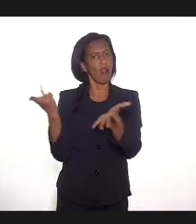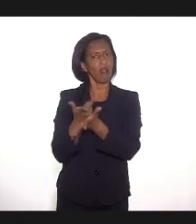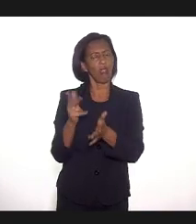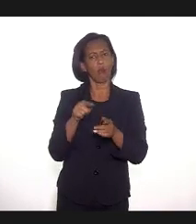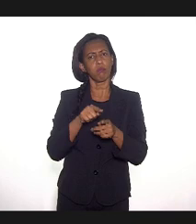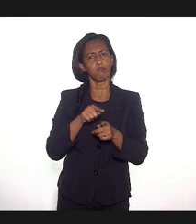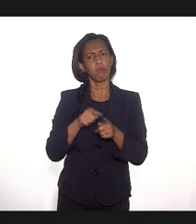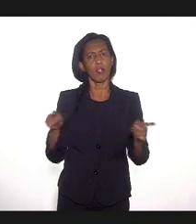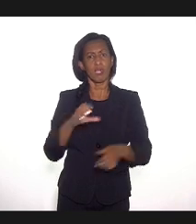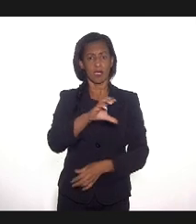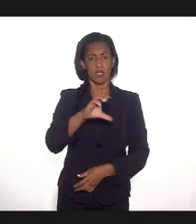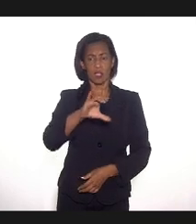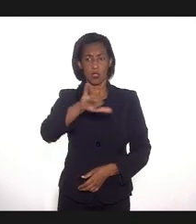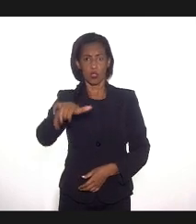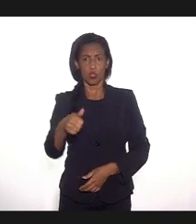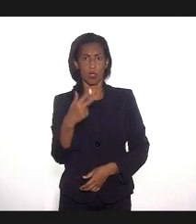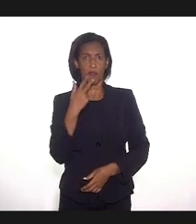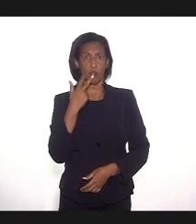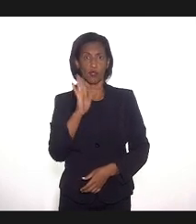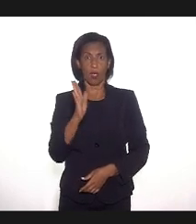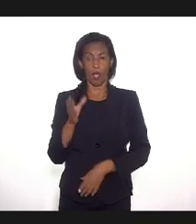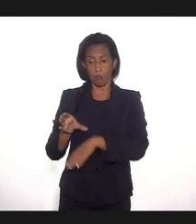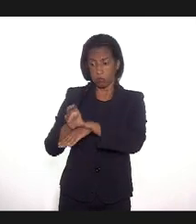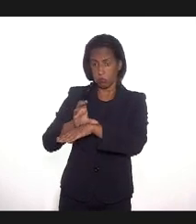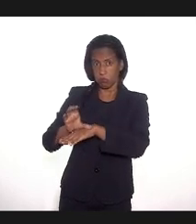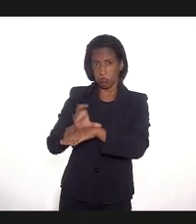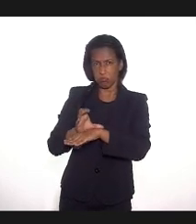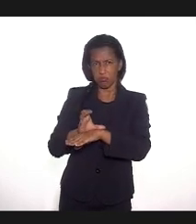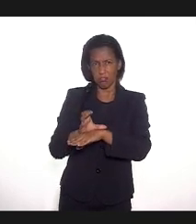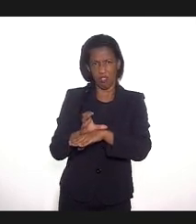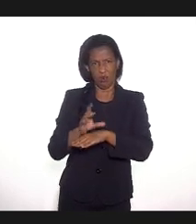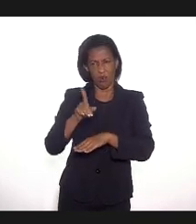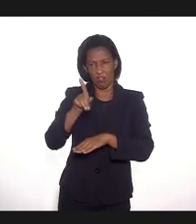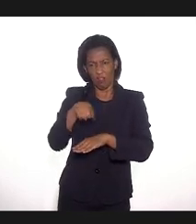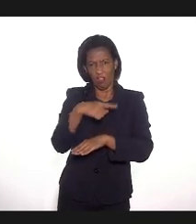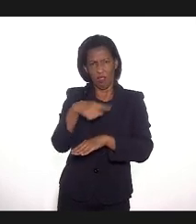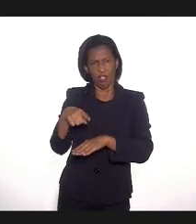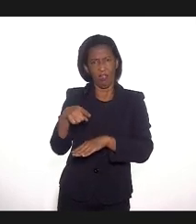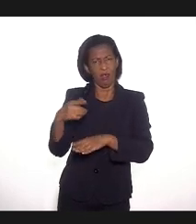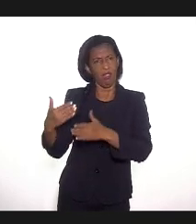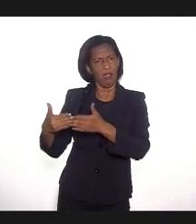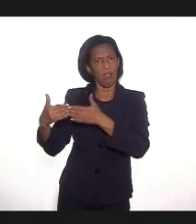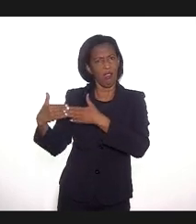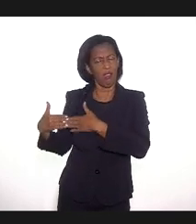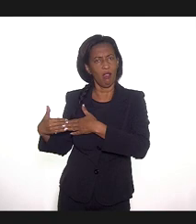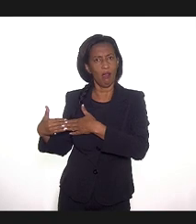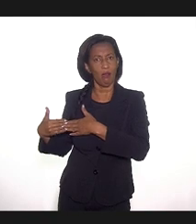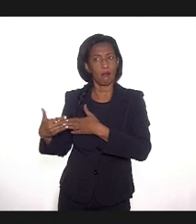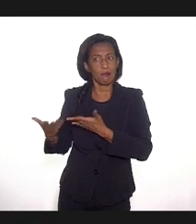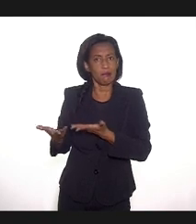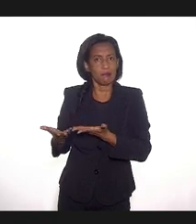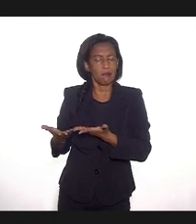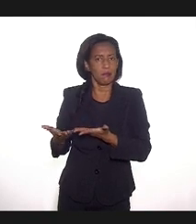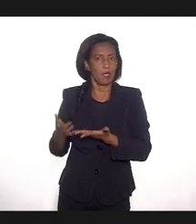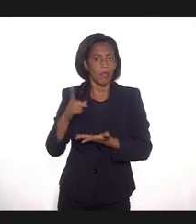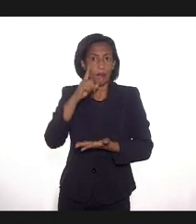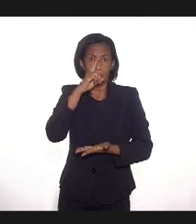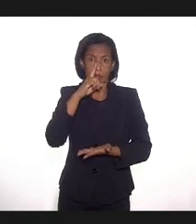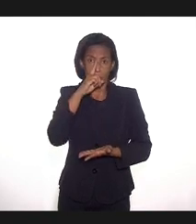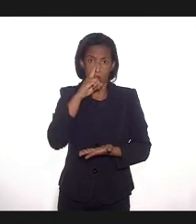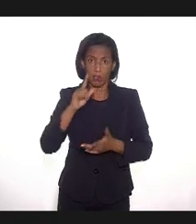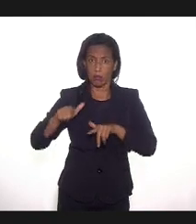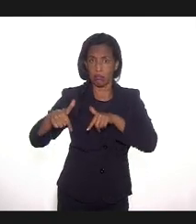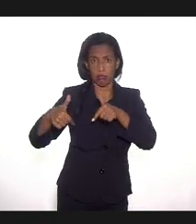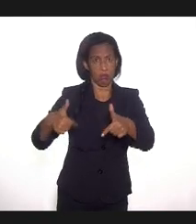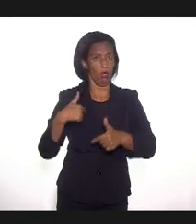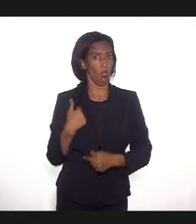Que a CCJ disse que é constitucional, agora a gente vai riscar e anular o anterior, estamos abrindo um precedente perigosíssimo. Eu